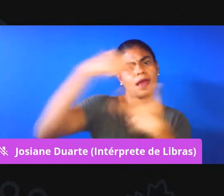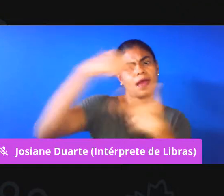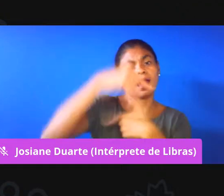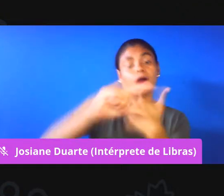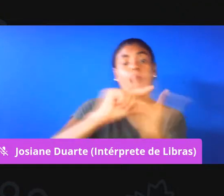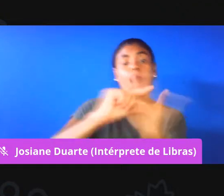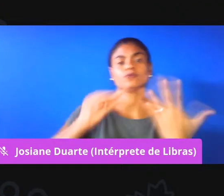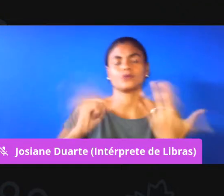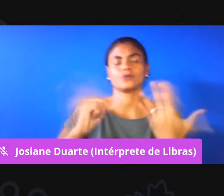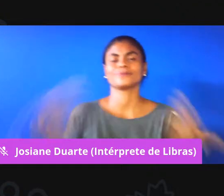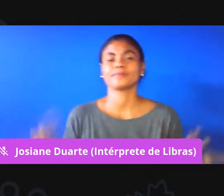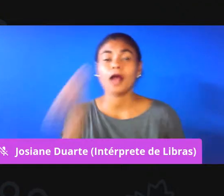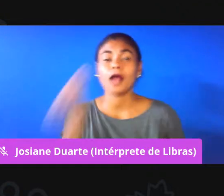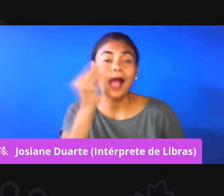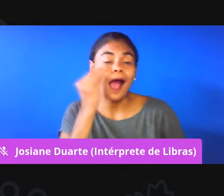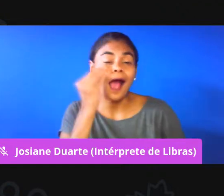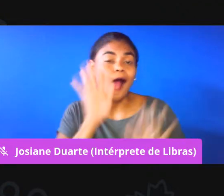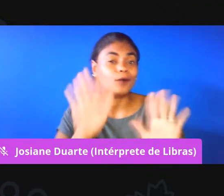lexicologia e fraseologia.